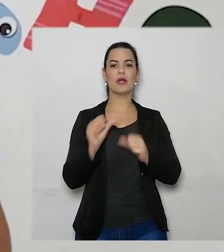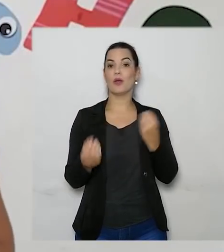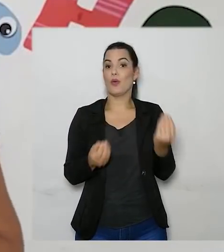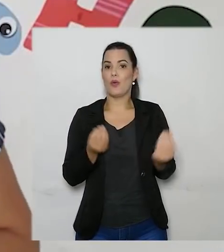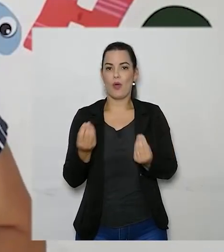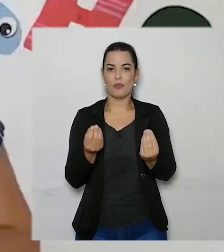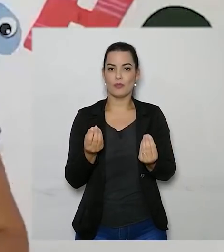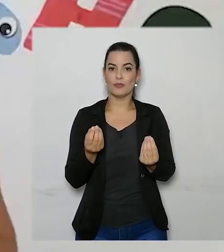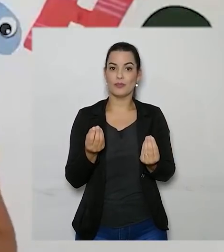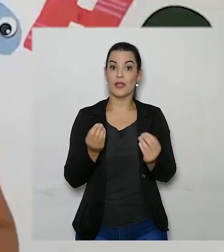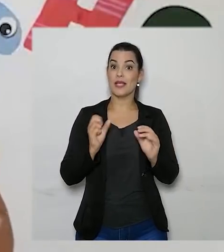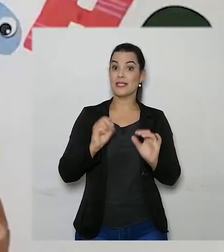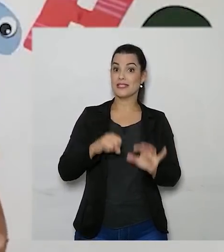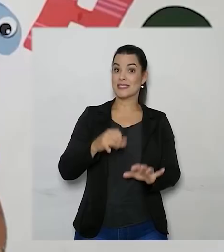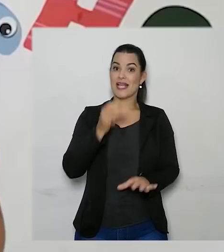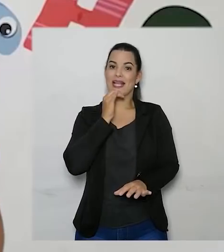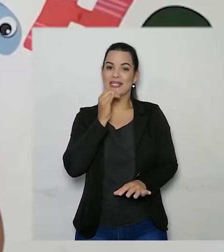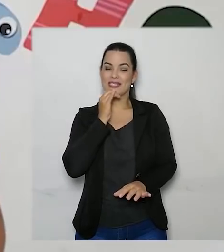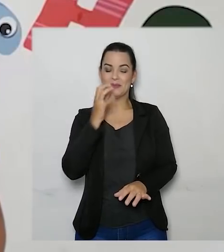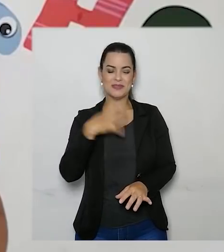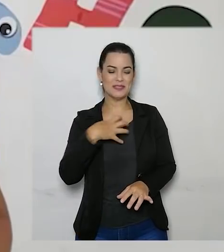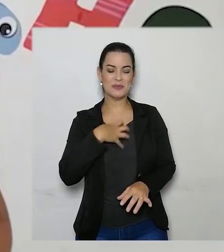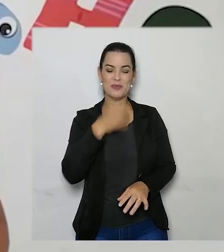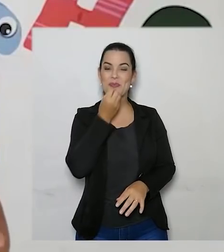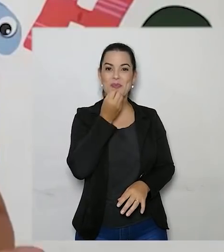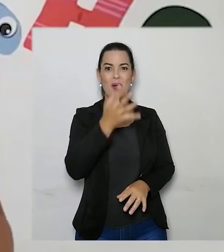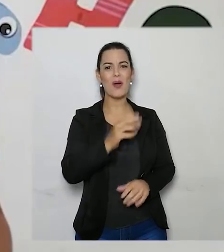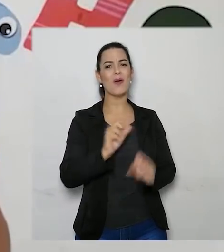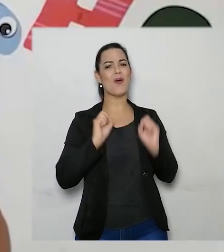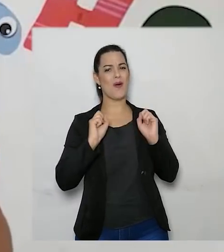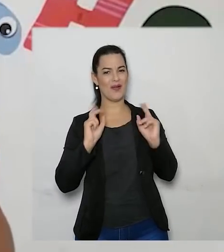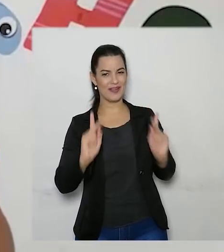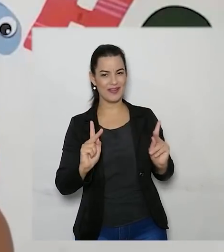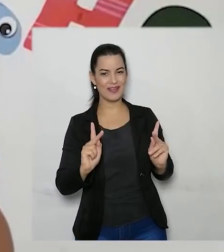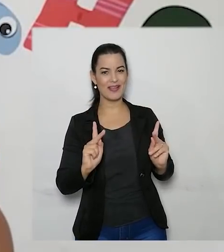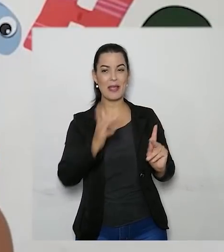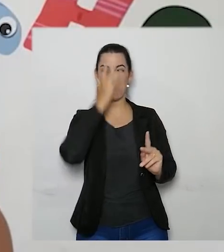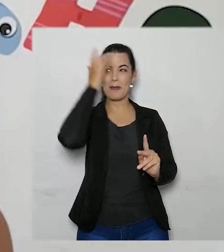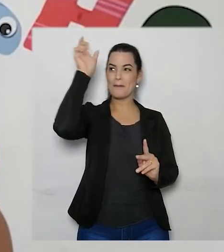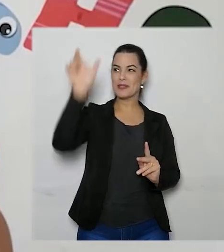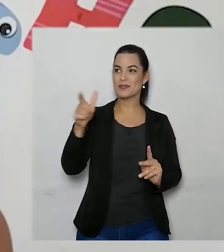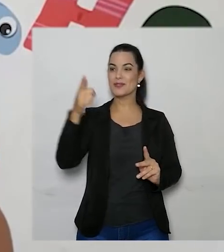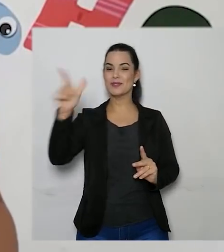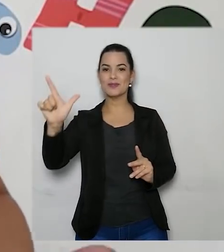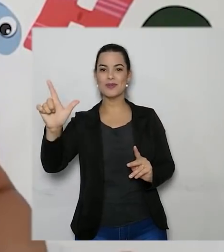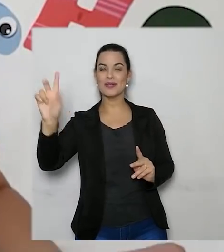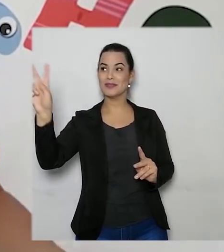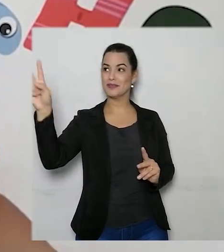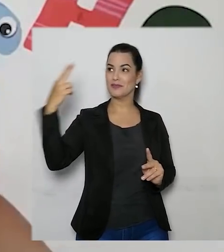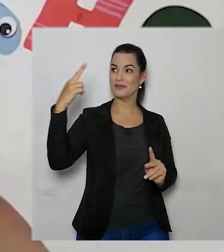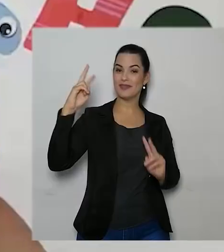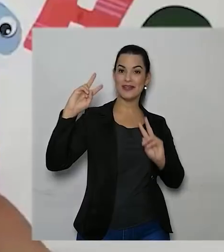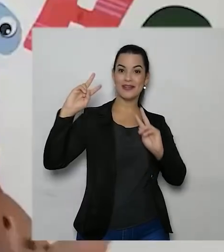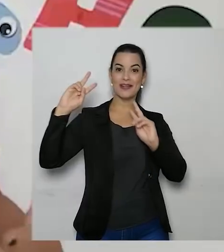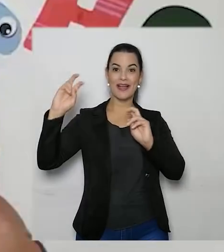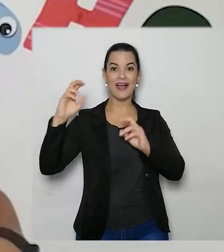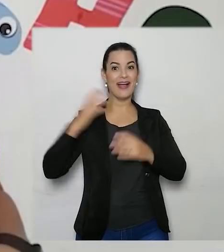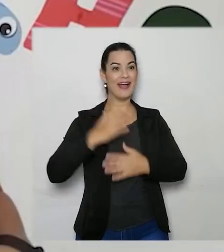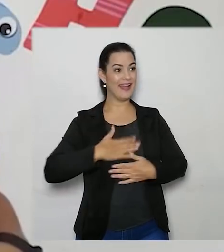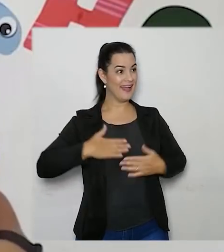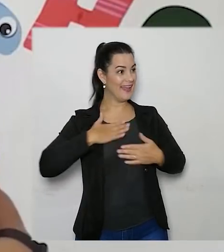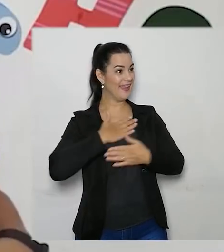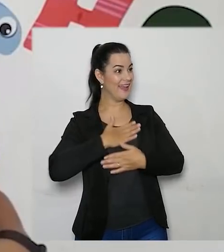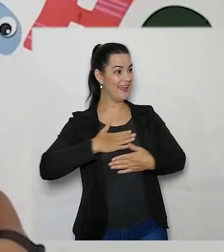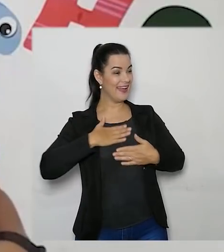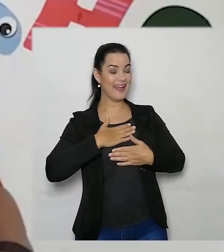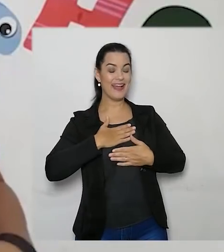No caso de um sentimento muito bom, nós contagiamos as outras pessoas e isso ajuda muito. Às vezes tem